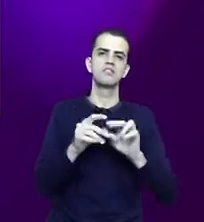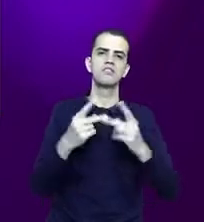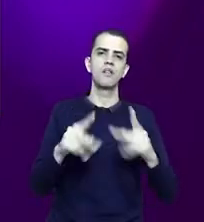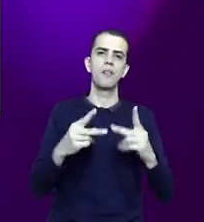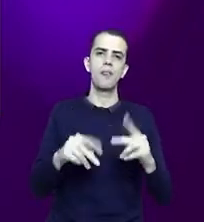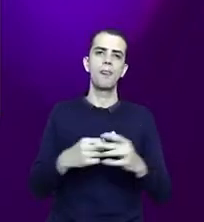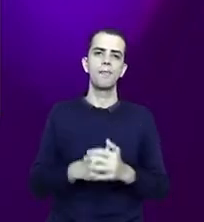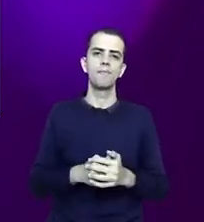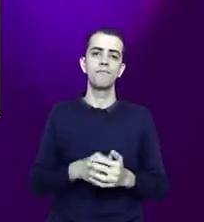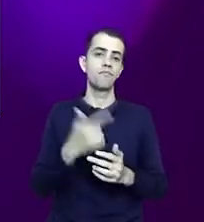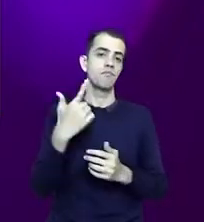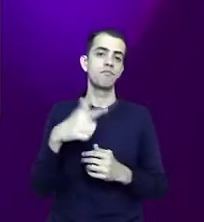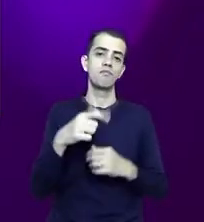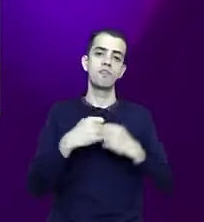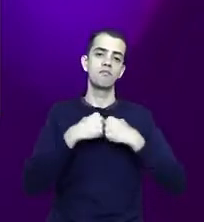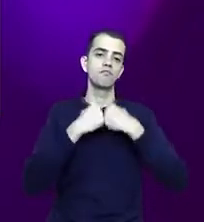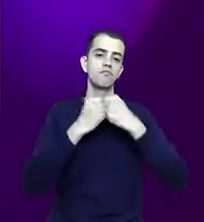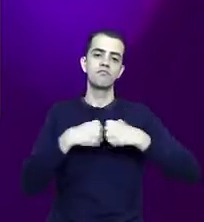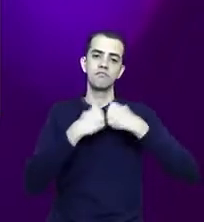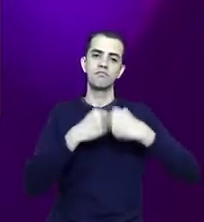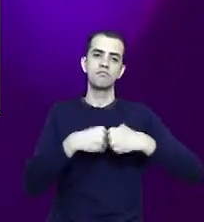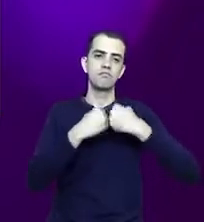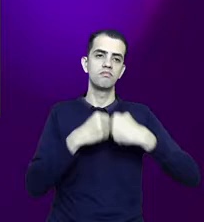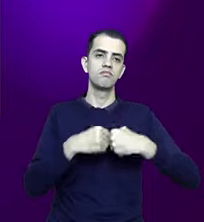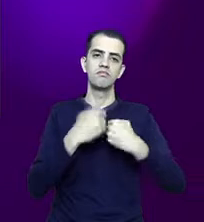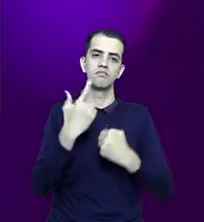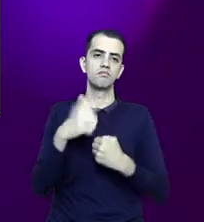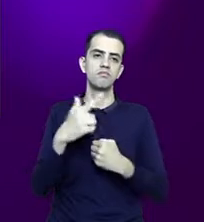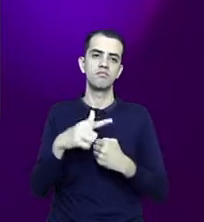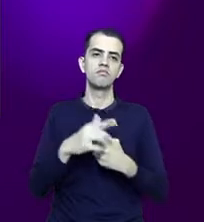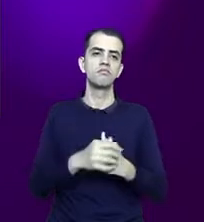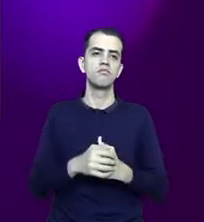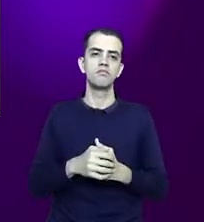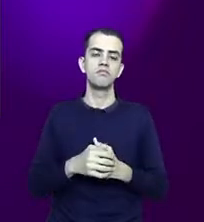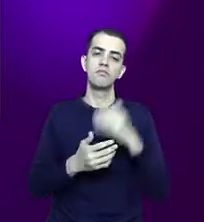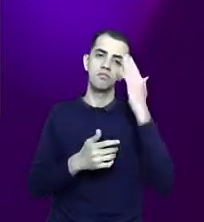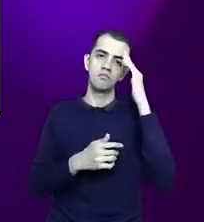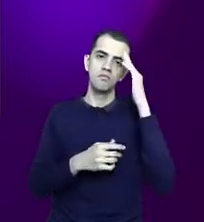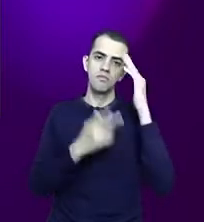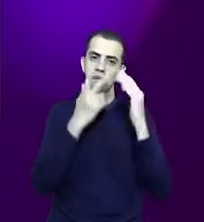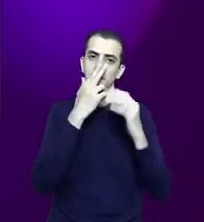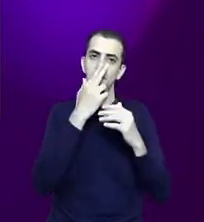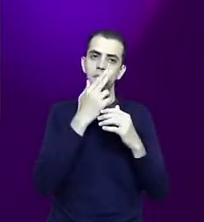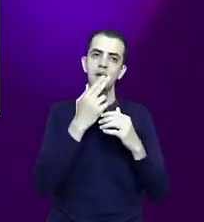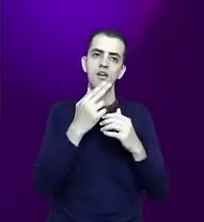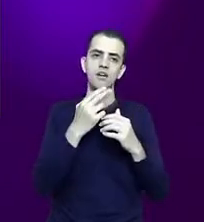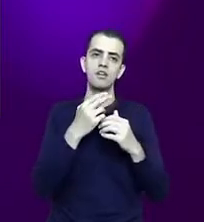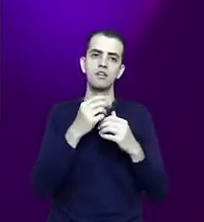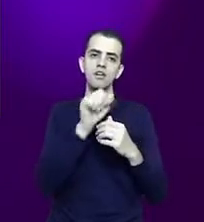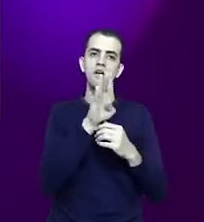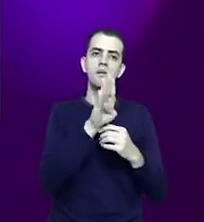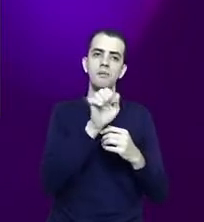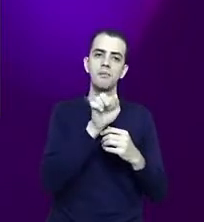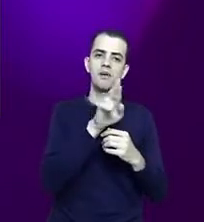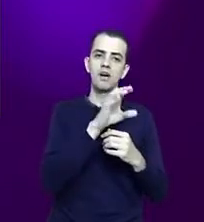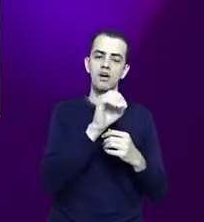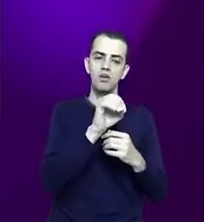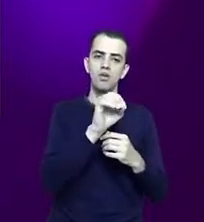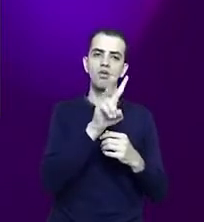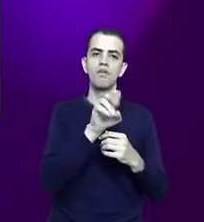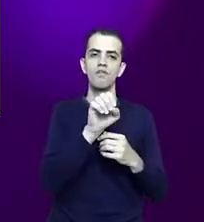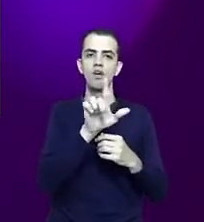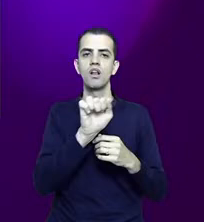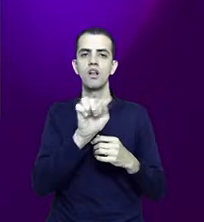tem articulação. Então, O entendimento aí é que foi um Barton volar com uma